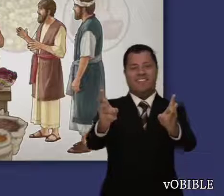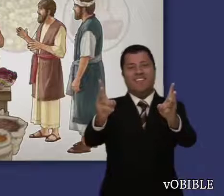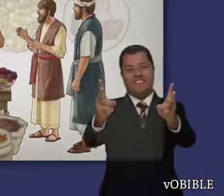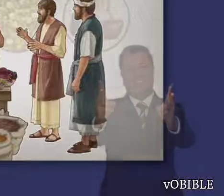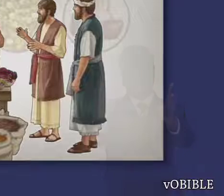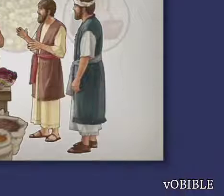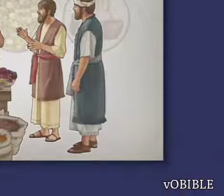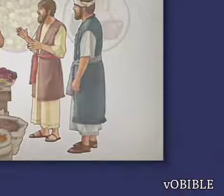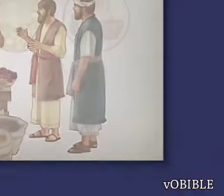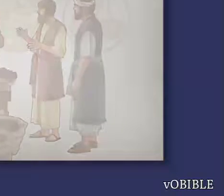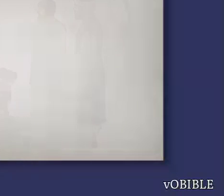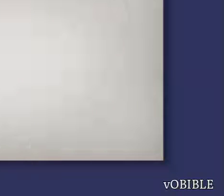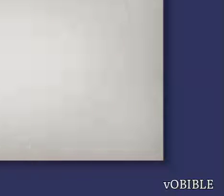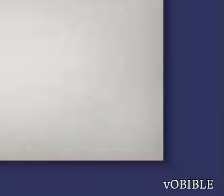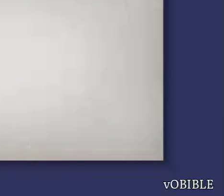que nos escutam.